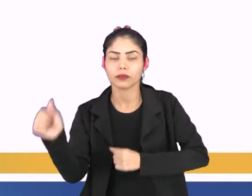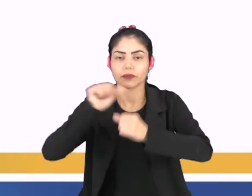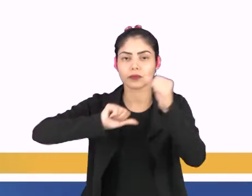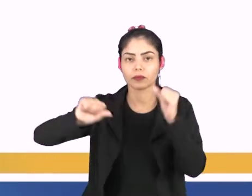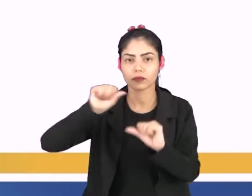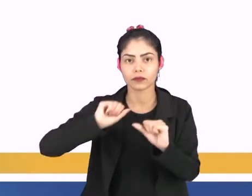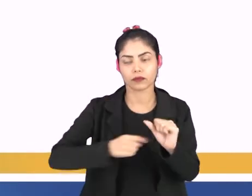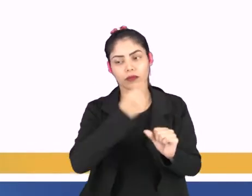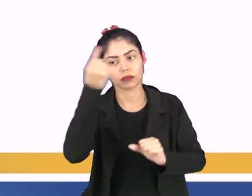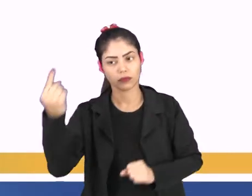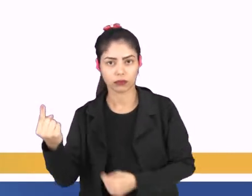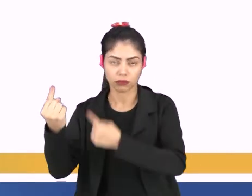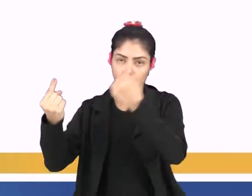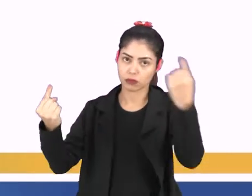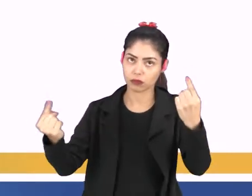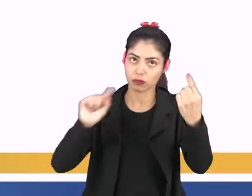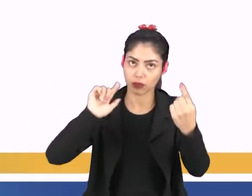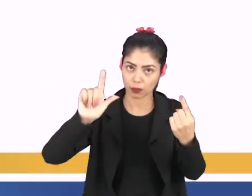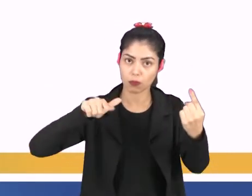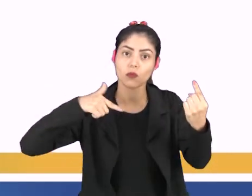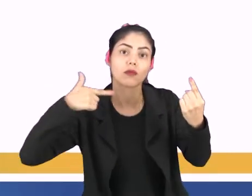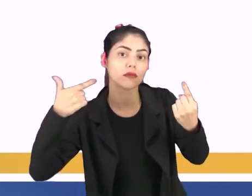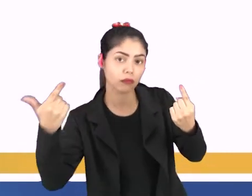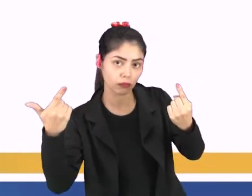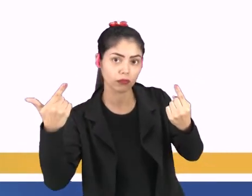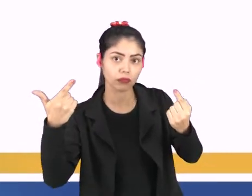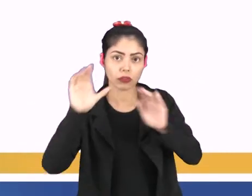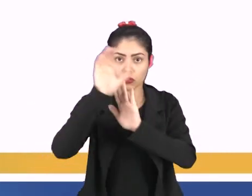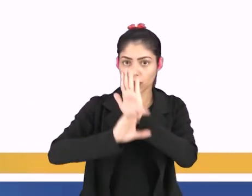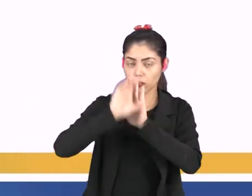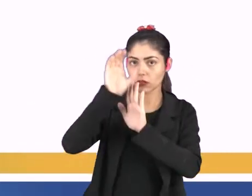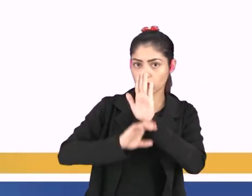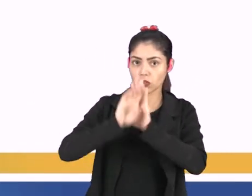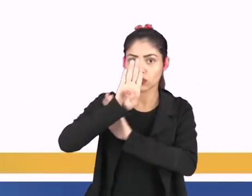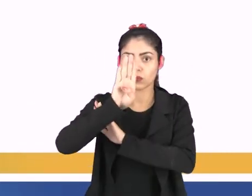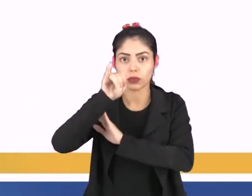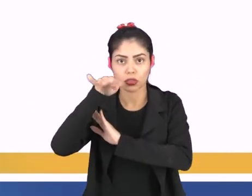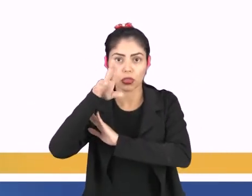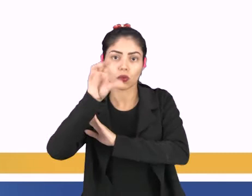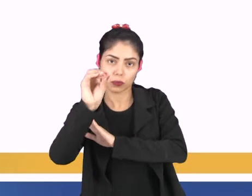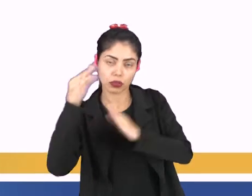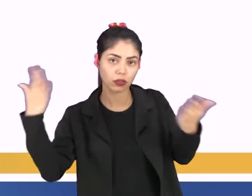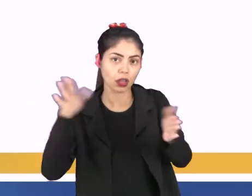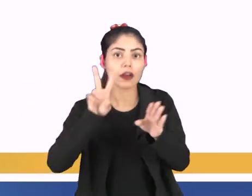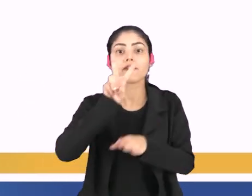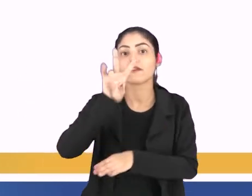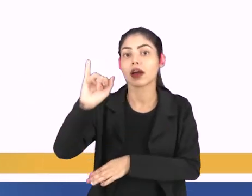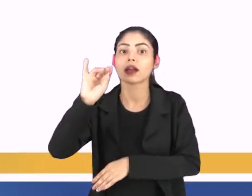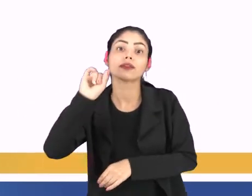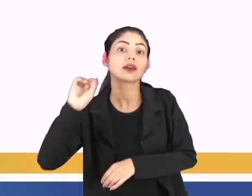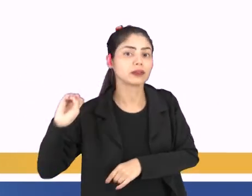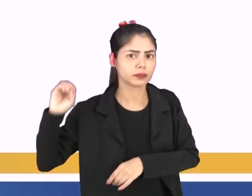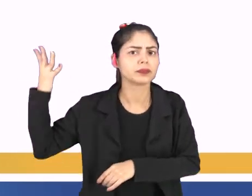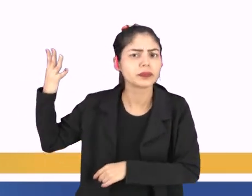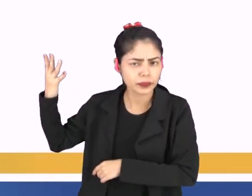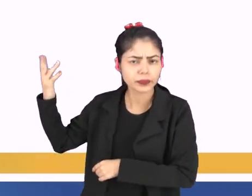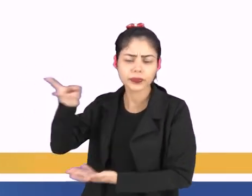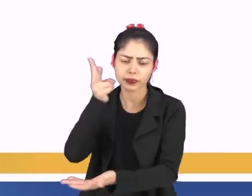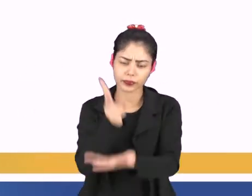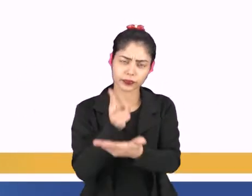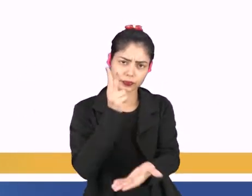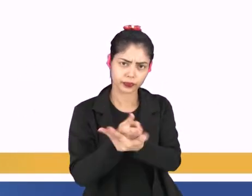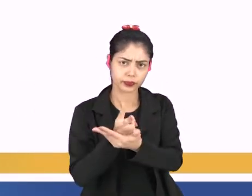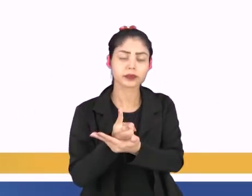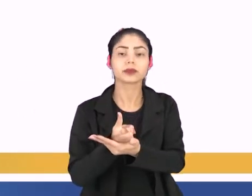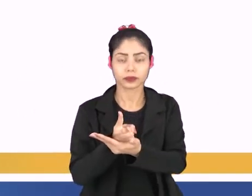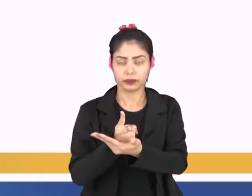dessa situação para os conhecimentos e o conceito do binômio de Newton, isso vai acontecer da mesma